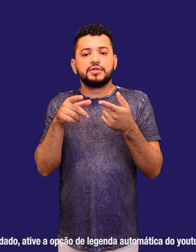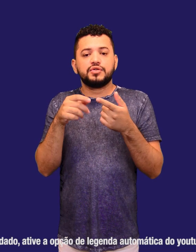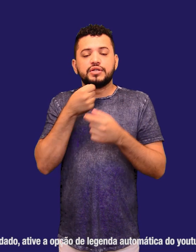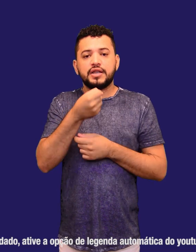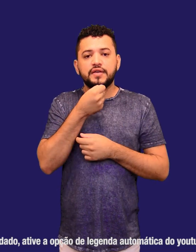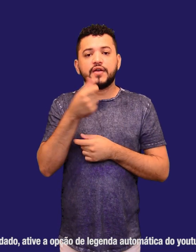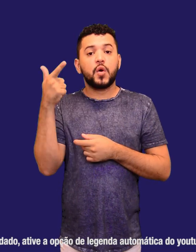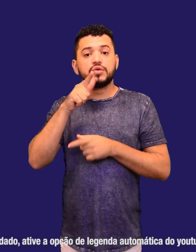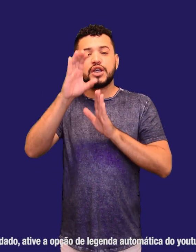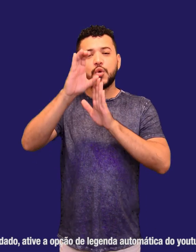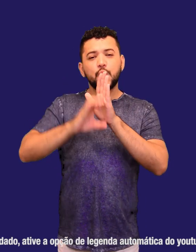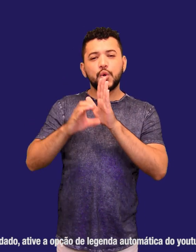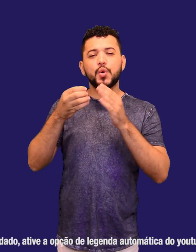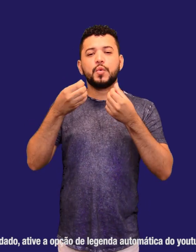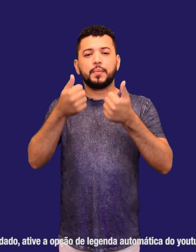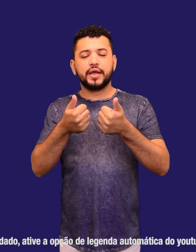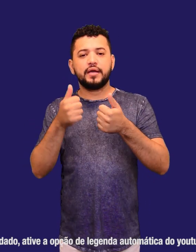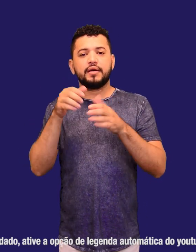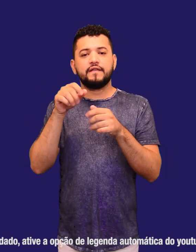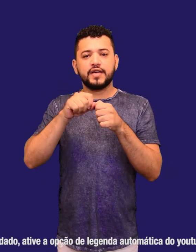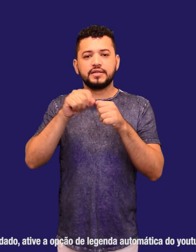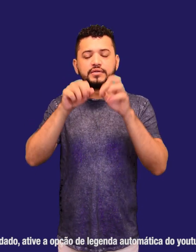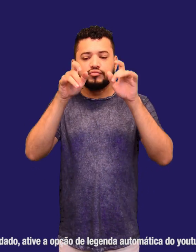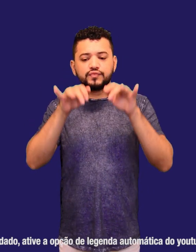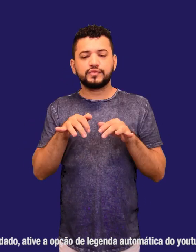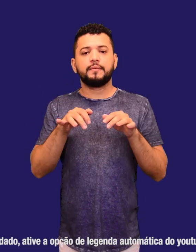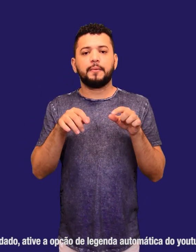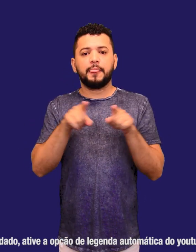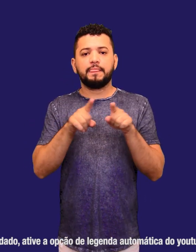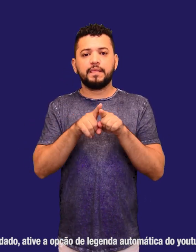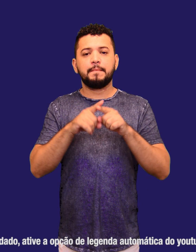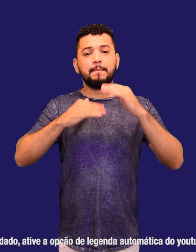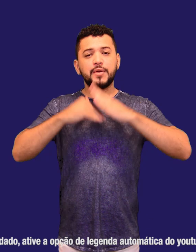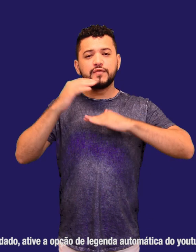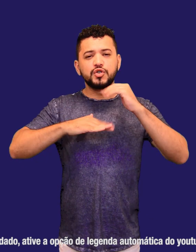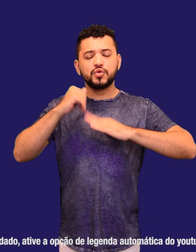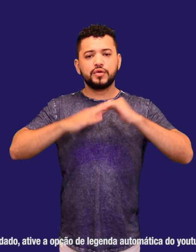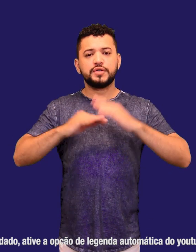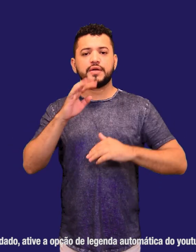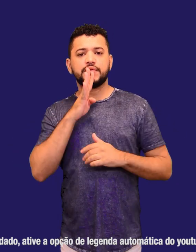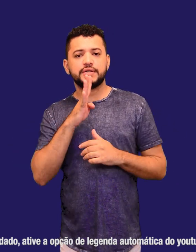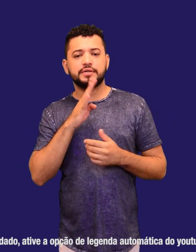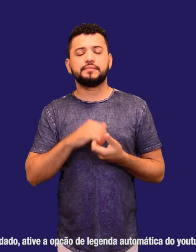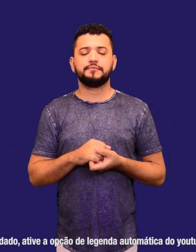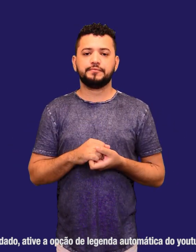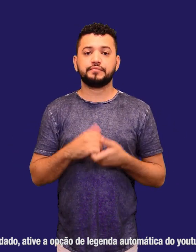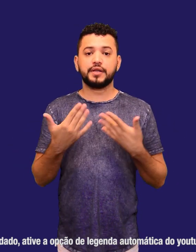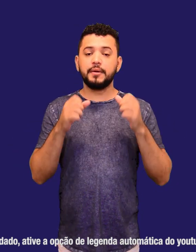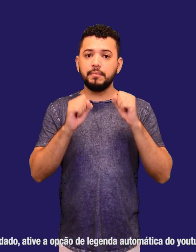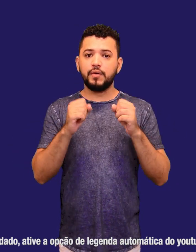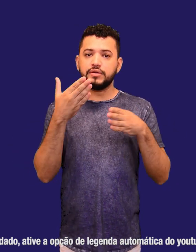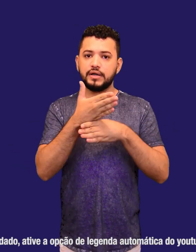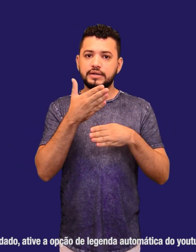de currículos e para transição de carreira, bússola das profissões. Além disso, poderá participar de